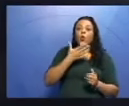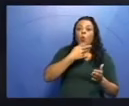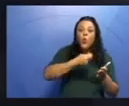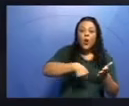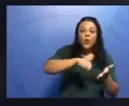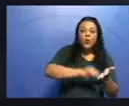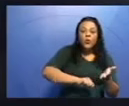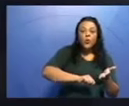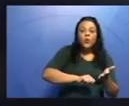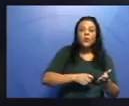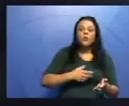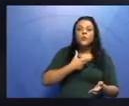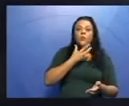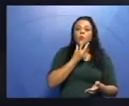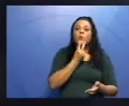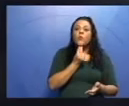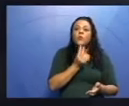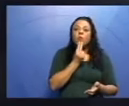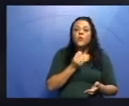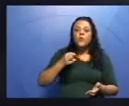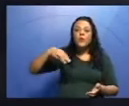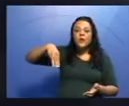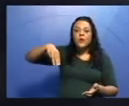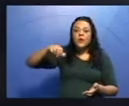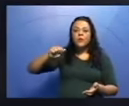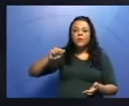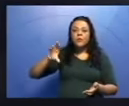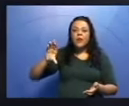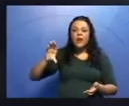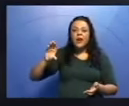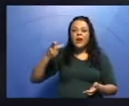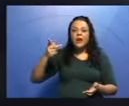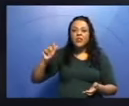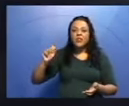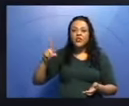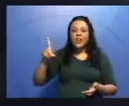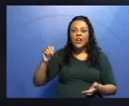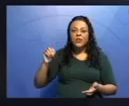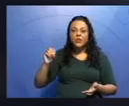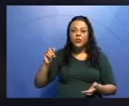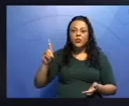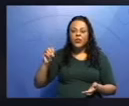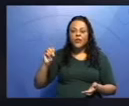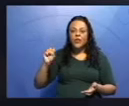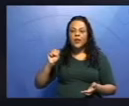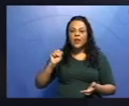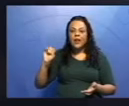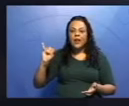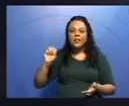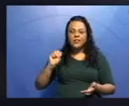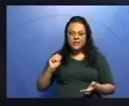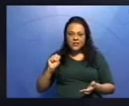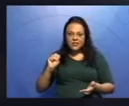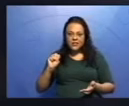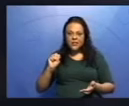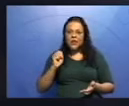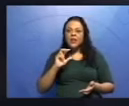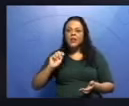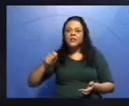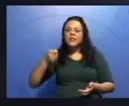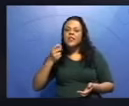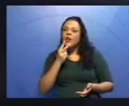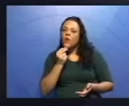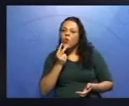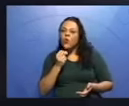importância, olha o nosso autor. Módulo 13, Ritmos e Estratégias Narrativas, um conto de Machado de Assis